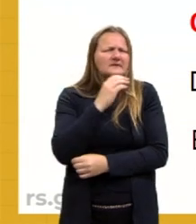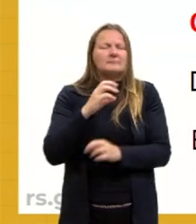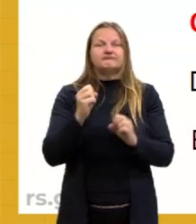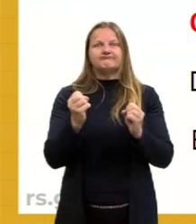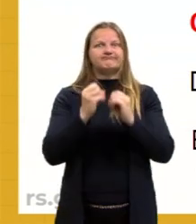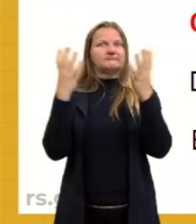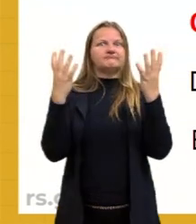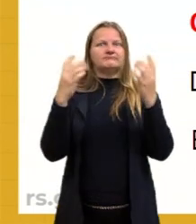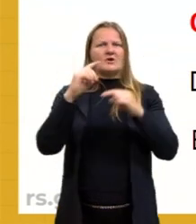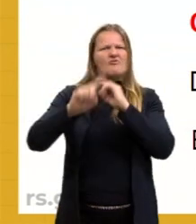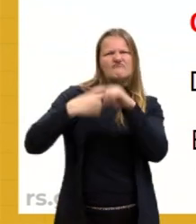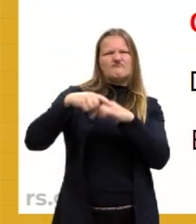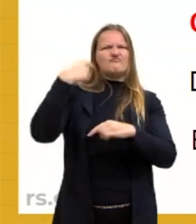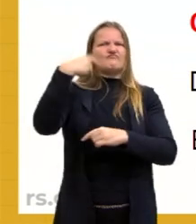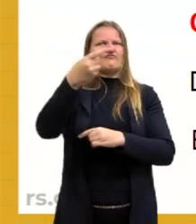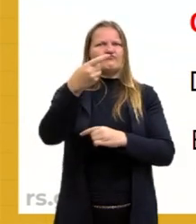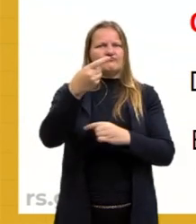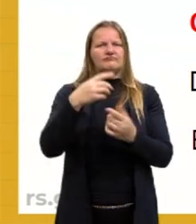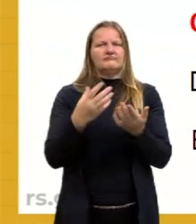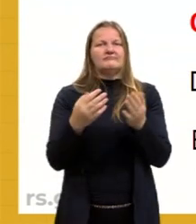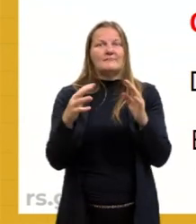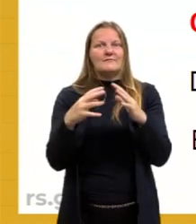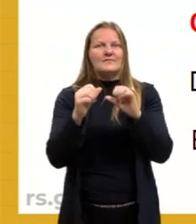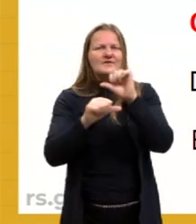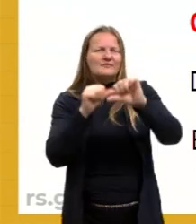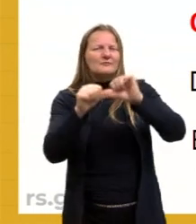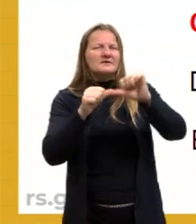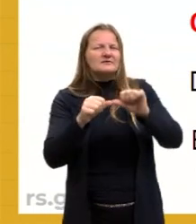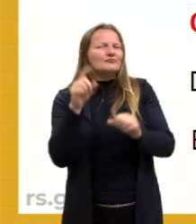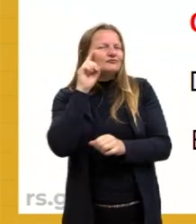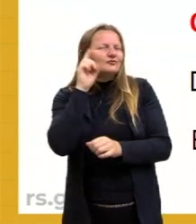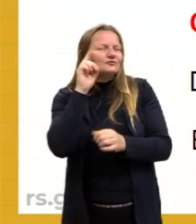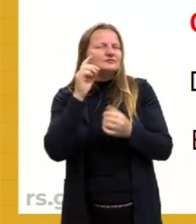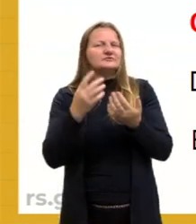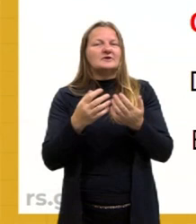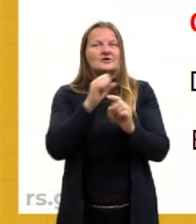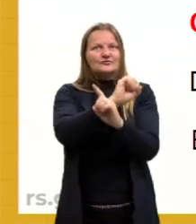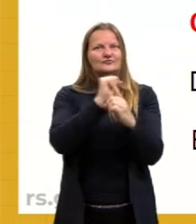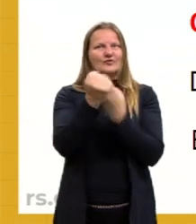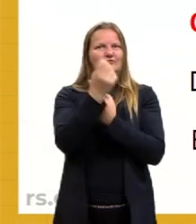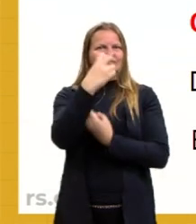portanto promovendo muito mais transformações sócio-culturais